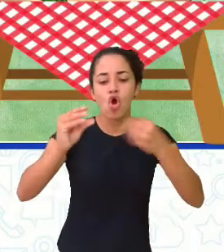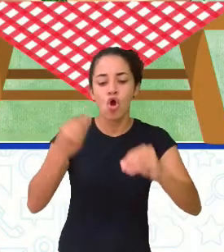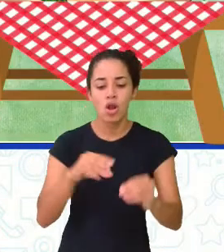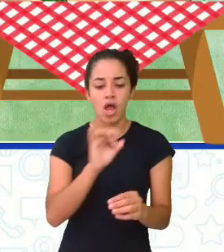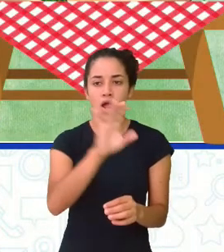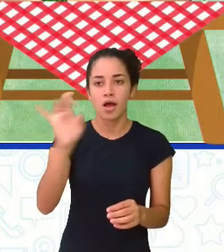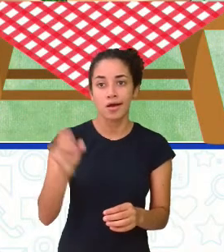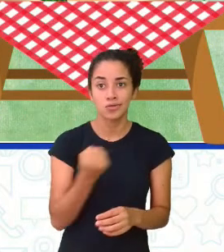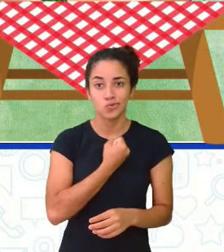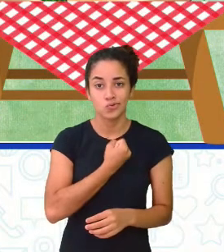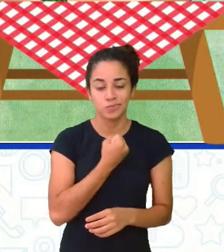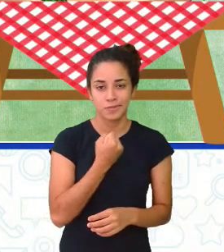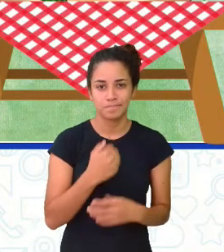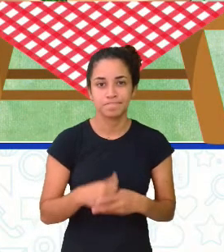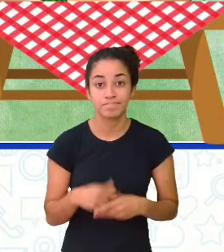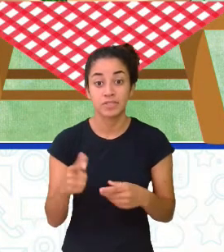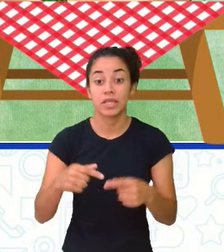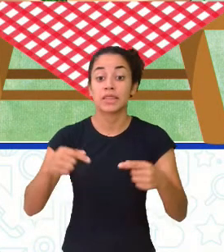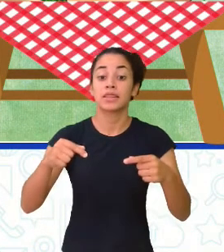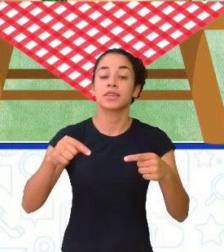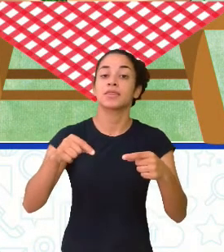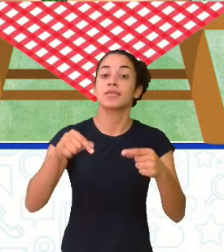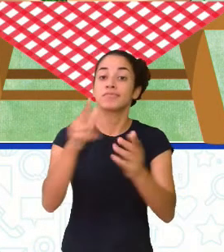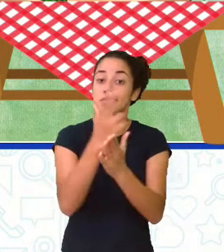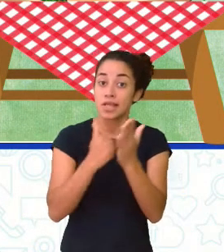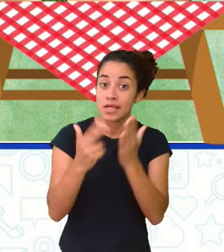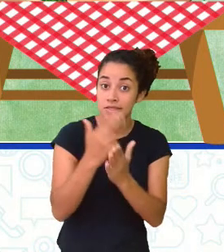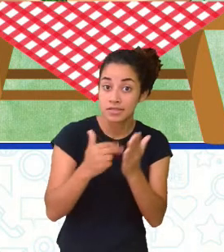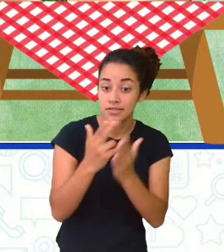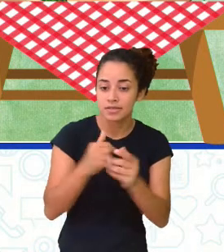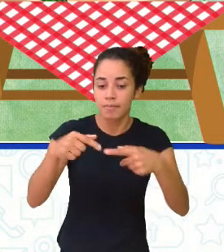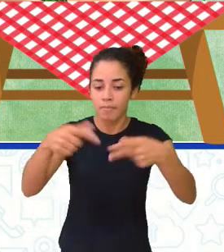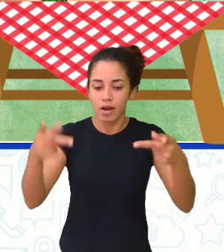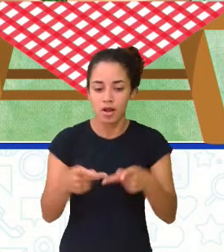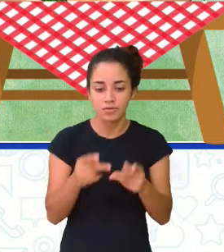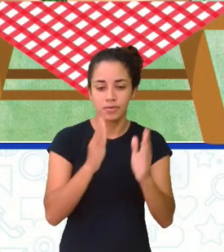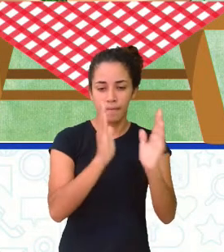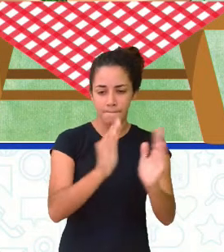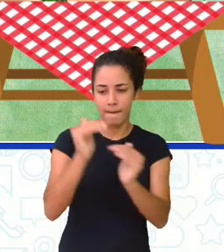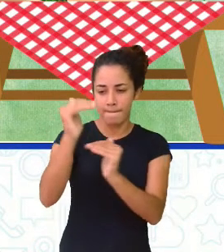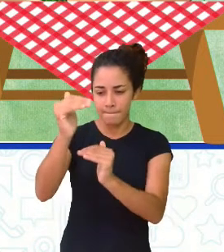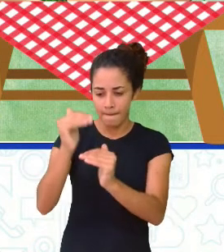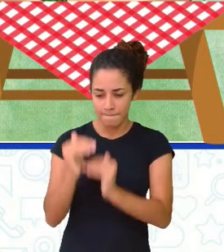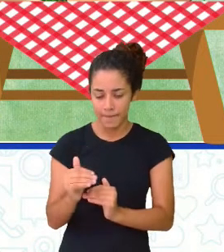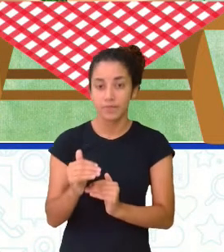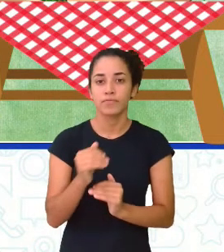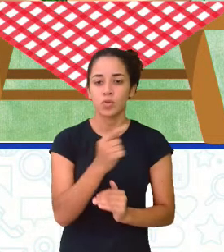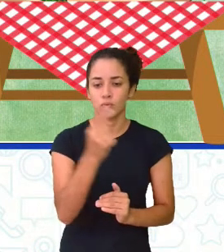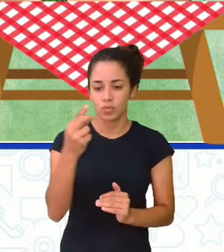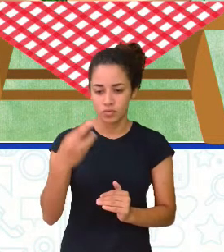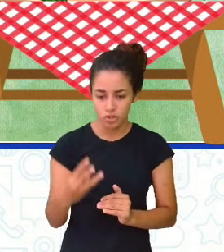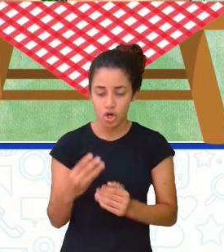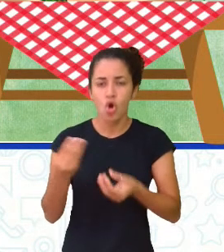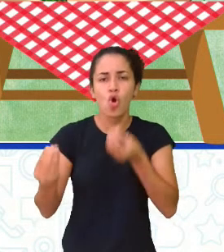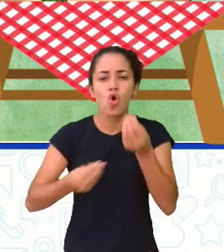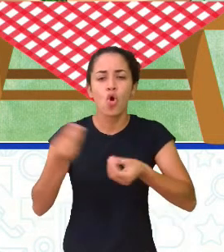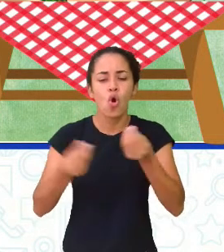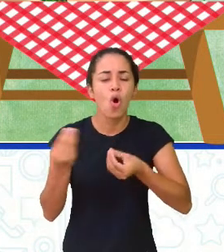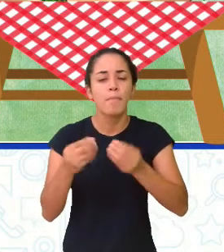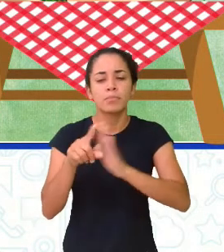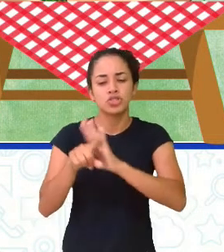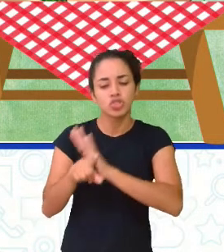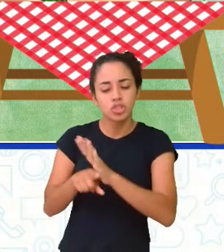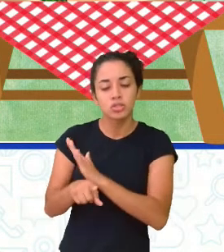minha atividade. Desenhe um prato dividindo em 3 partes e pesquise como preencher com os nutrientes e a